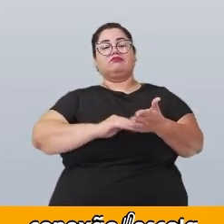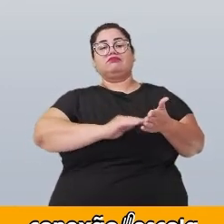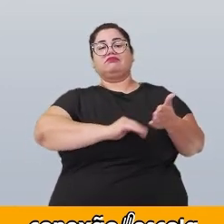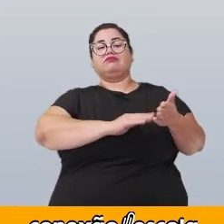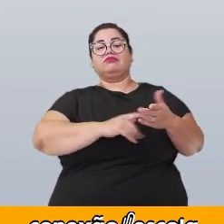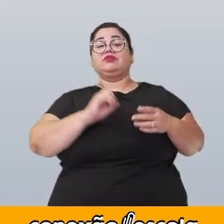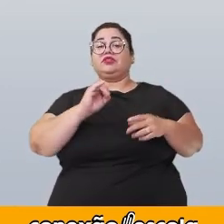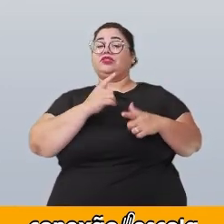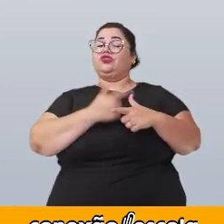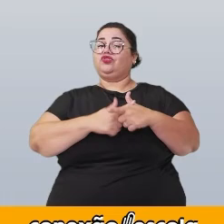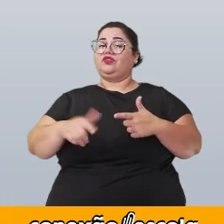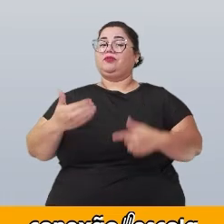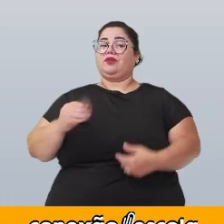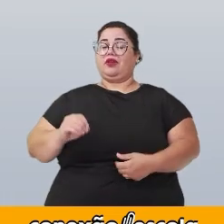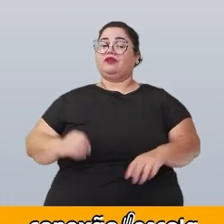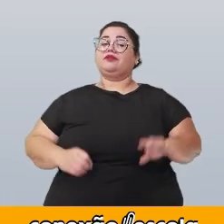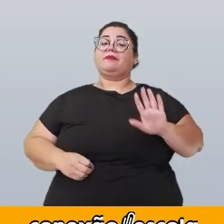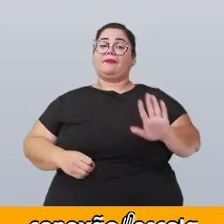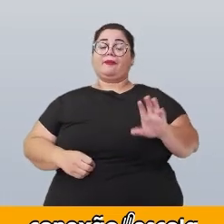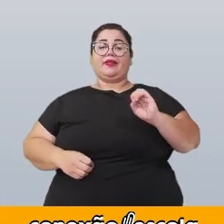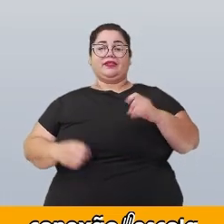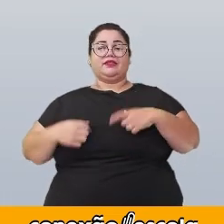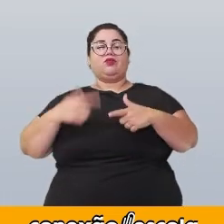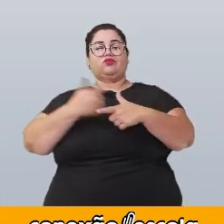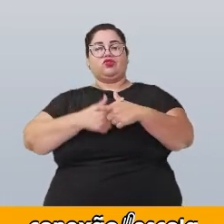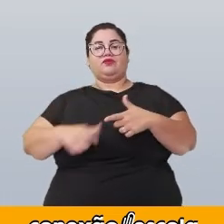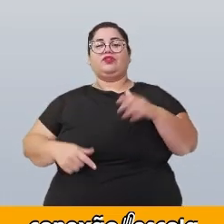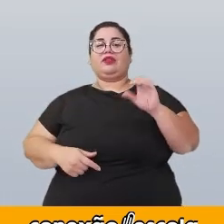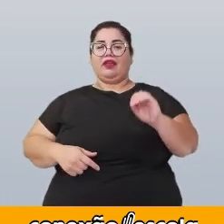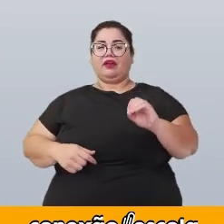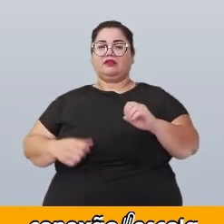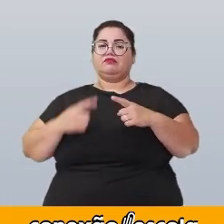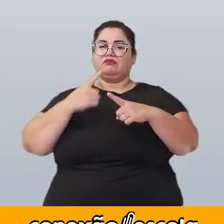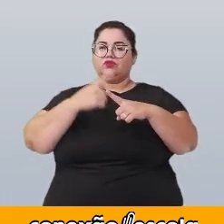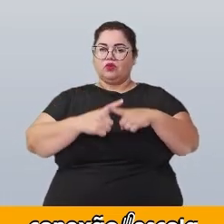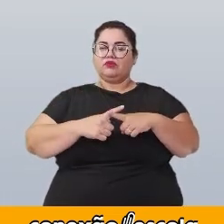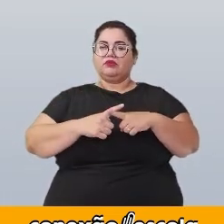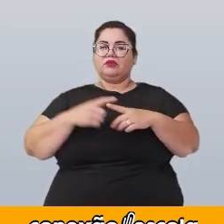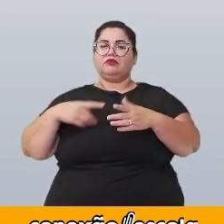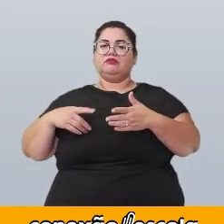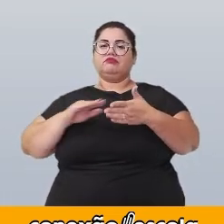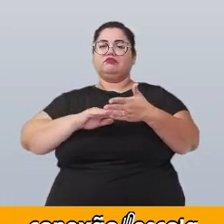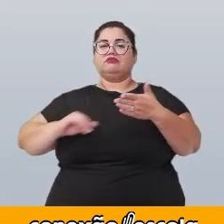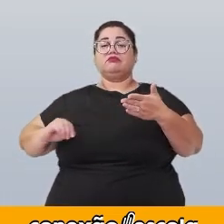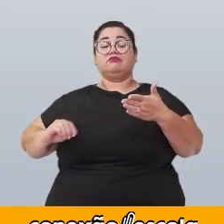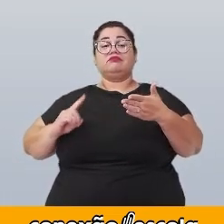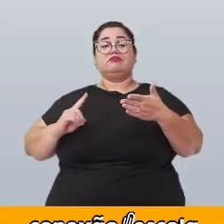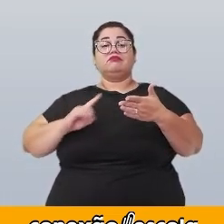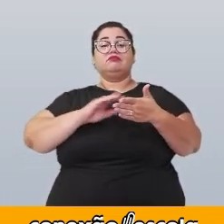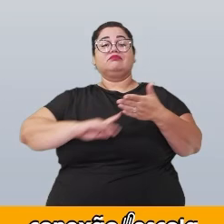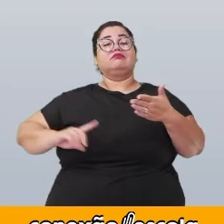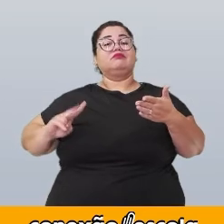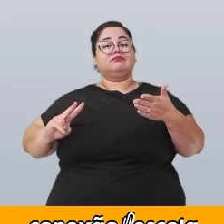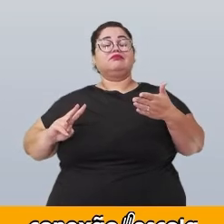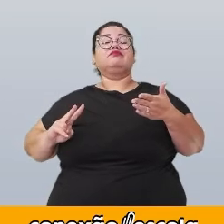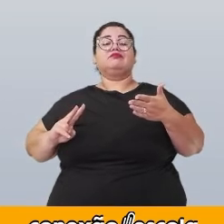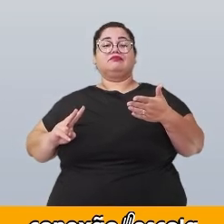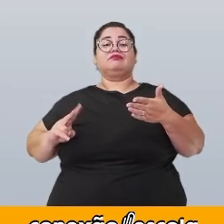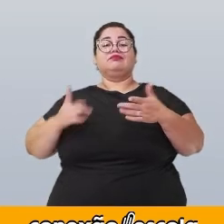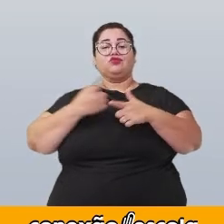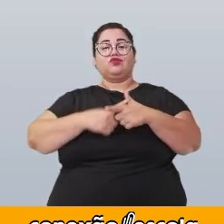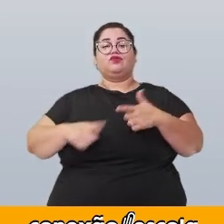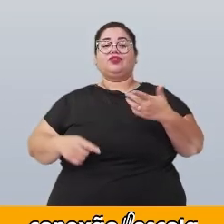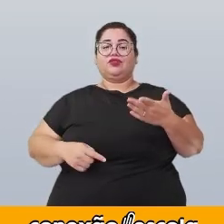divido por 10. Ou seja, se eu vou dividir por 10 duas vezes, eu vou retirar um zero e depois outro